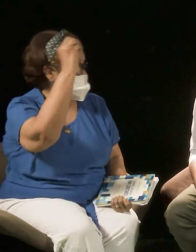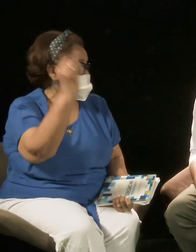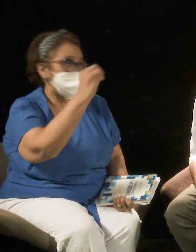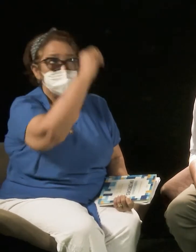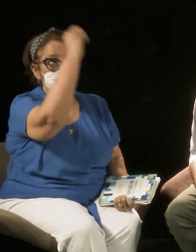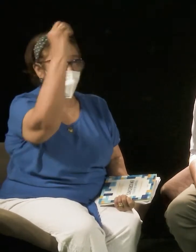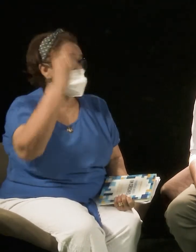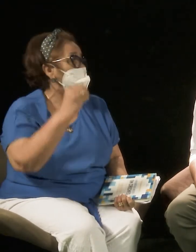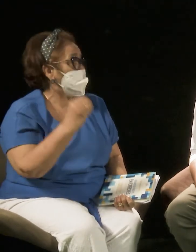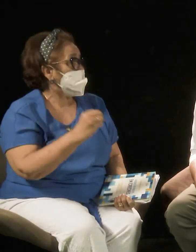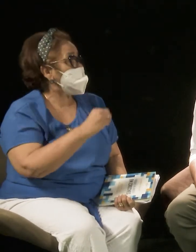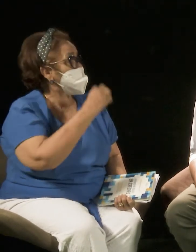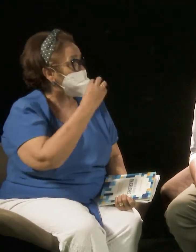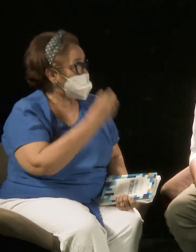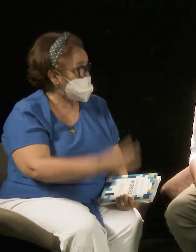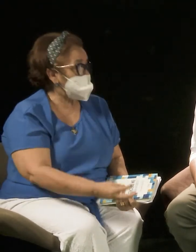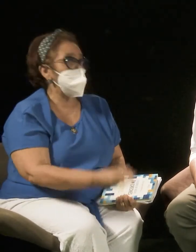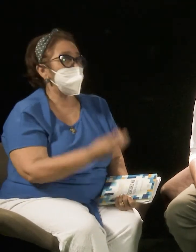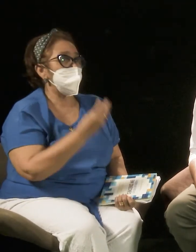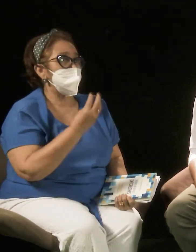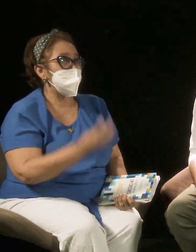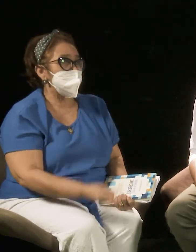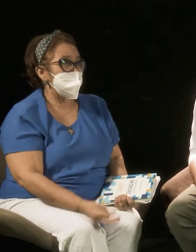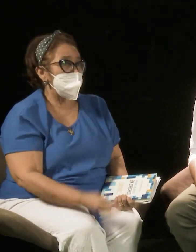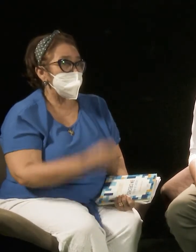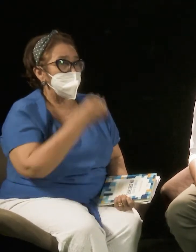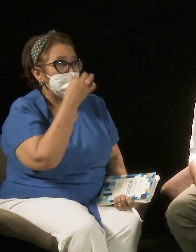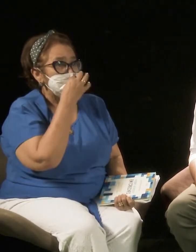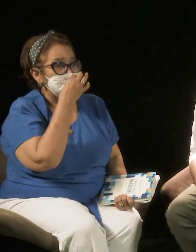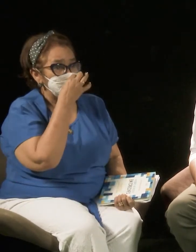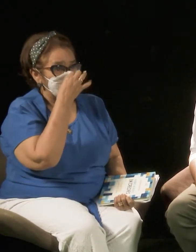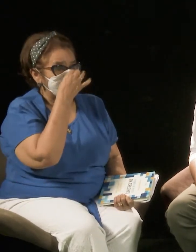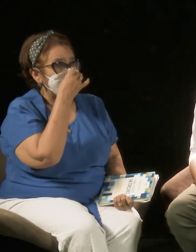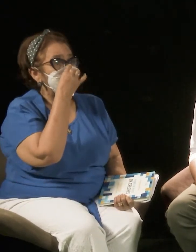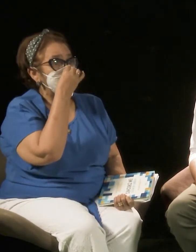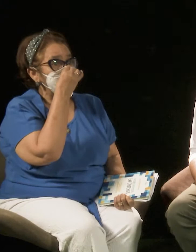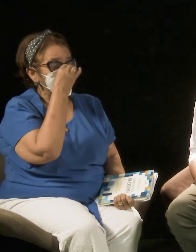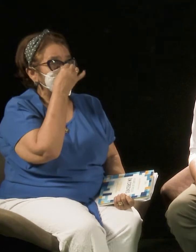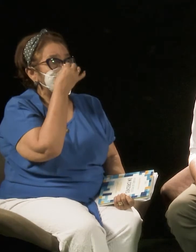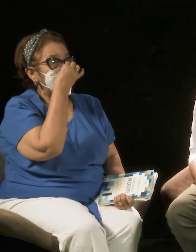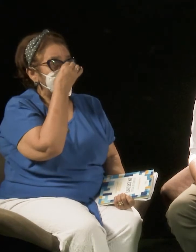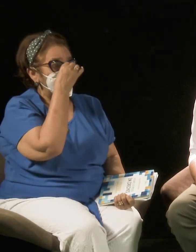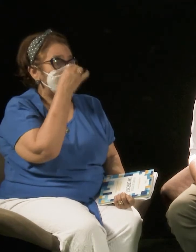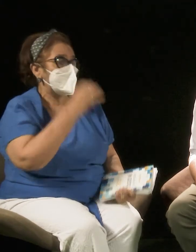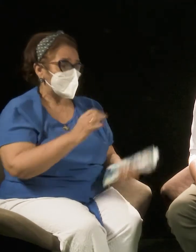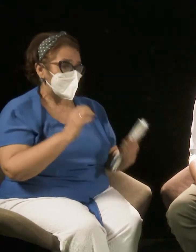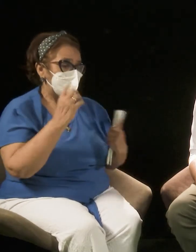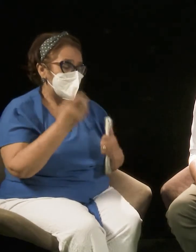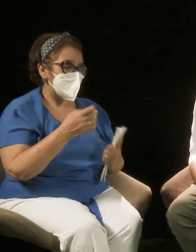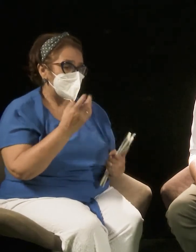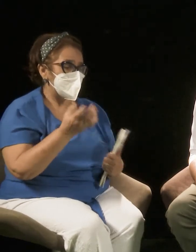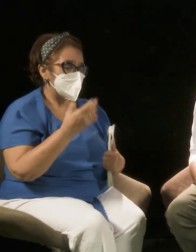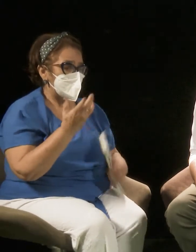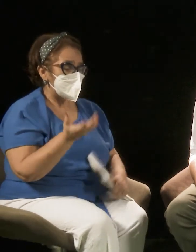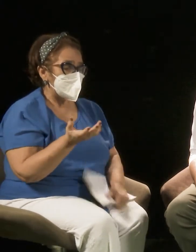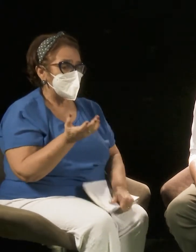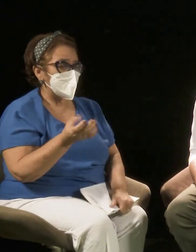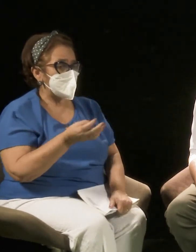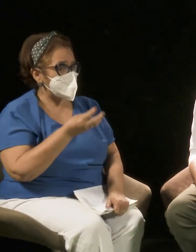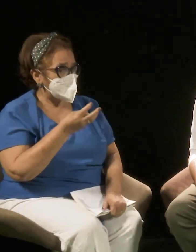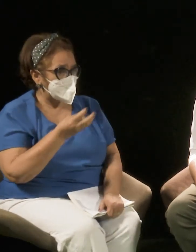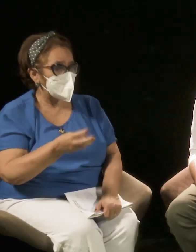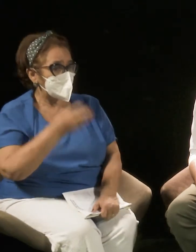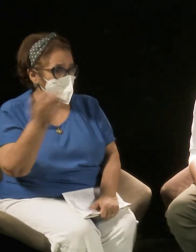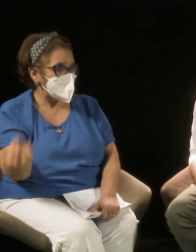tio, já é outro. Então a gente observou também esse aspecto, a gente observou muito também que elas